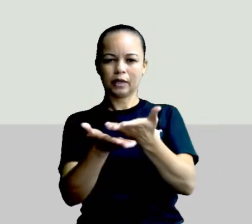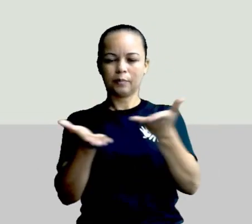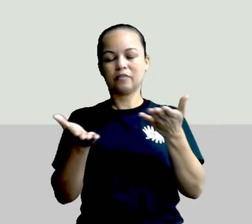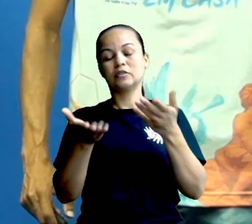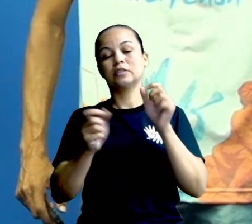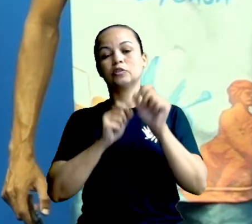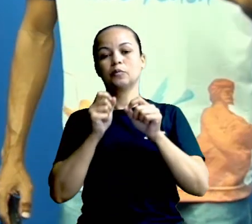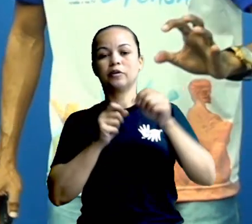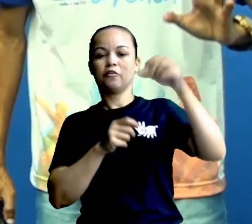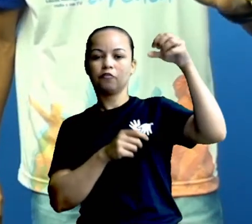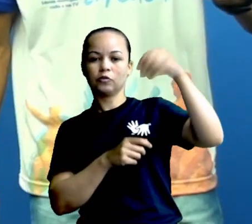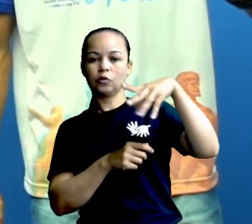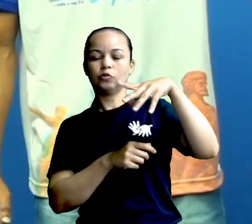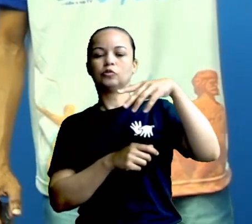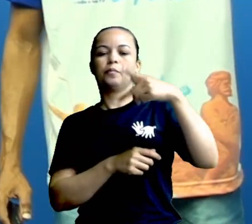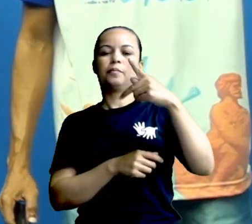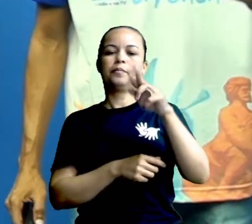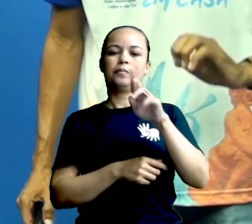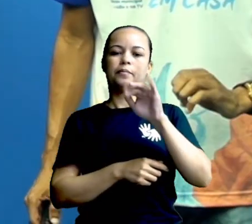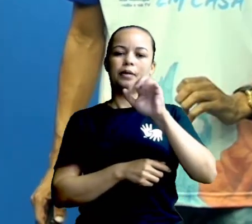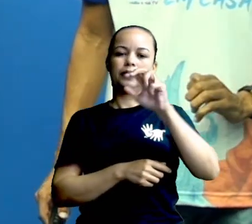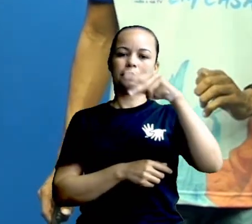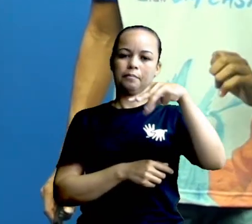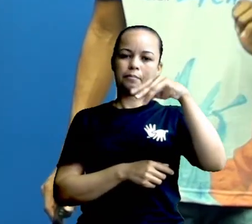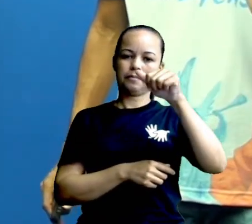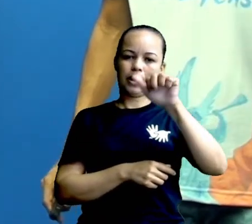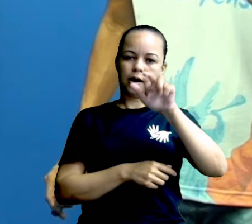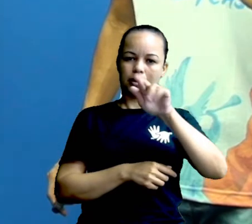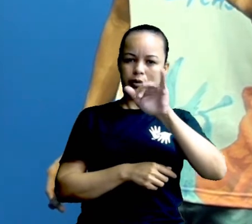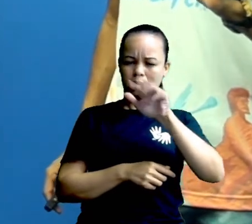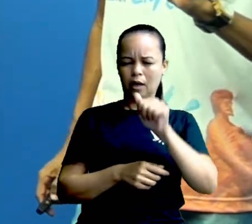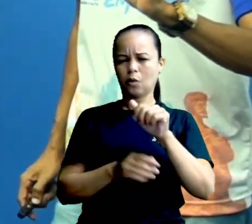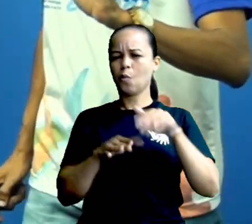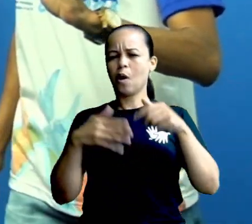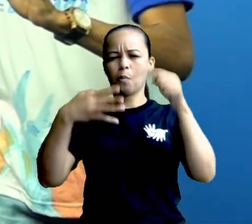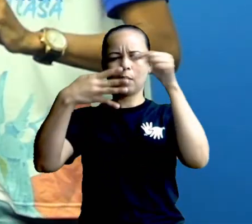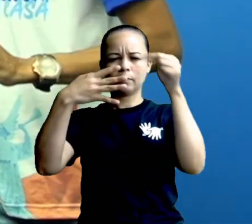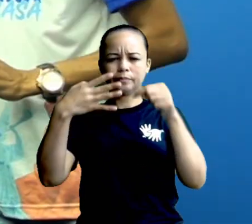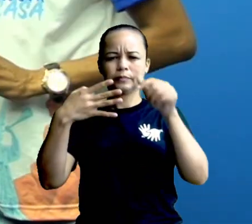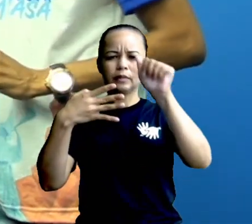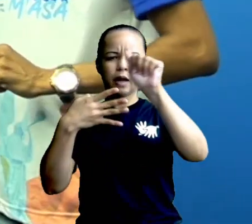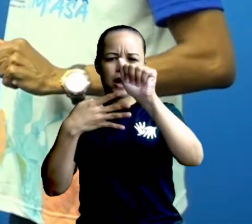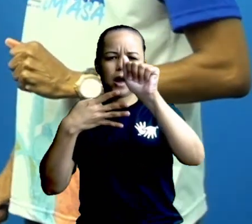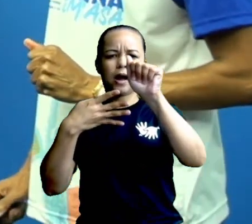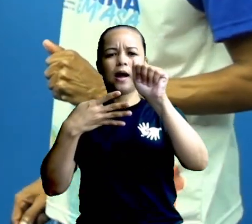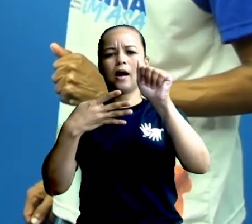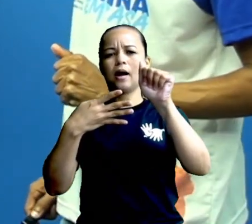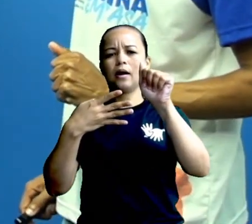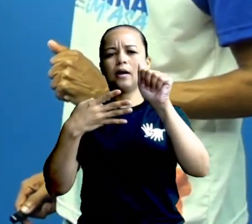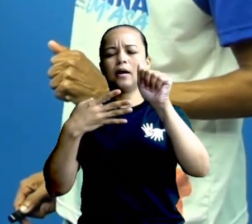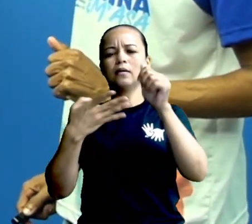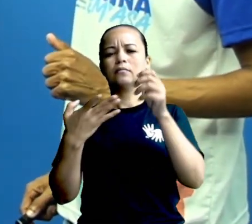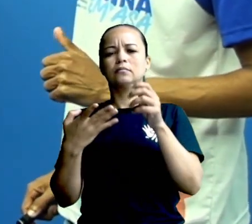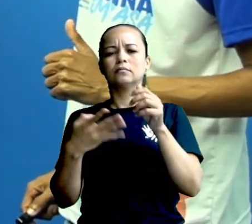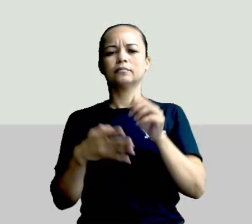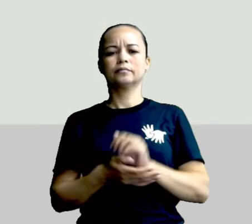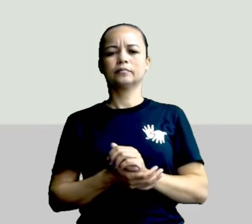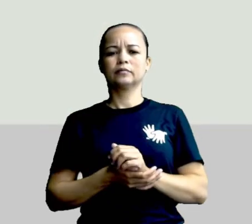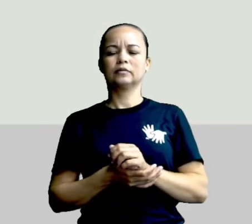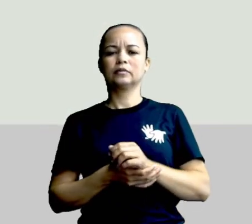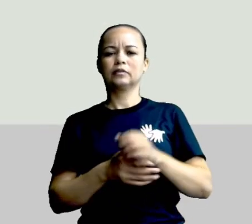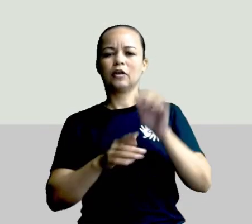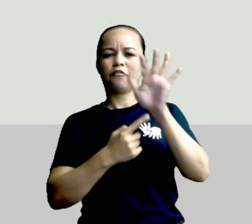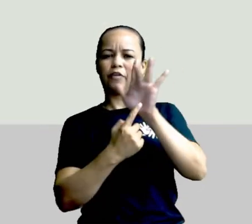pouquinho para mim aqui. Eu acabei de falar para vocês sobre fontes primárias. Qual dessas alternativas aí vocês acham que é? A.